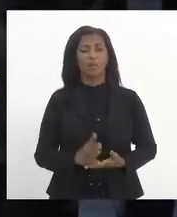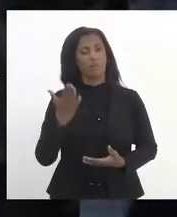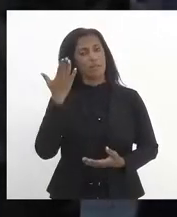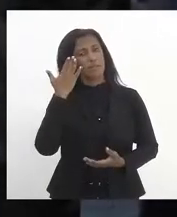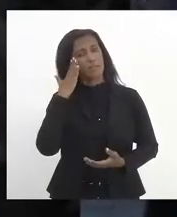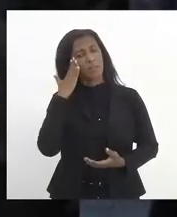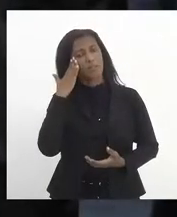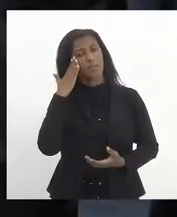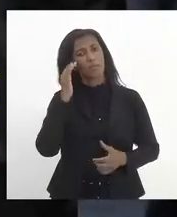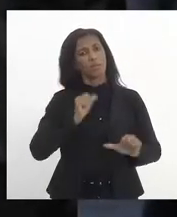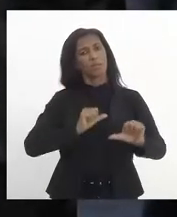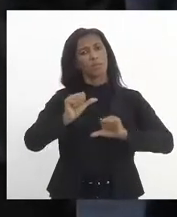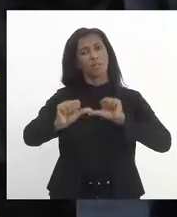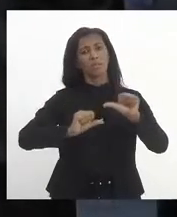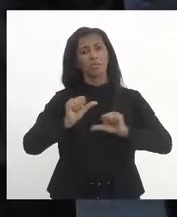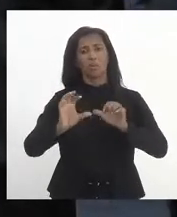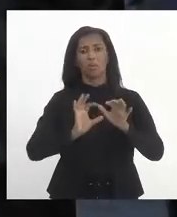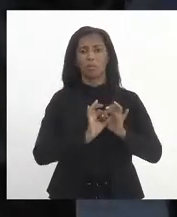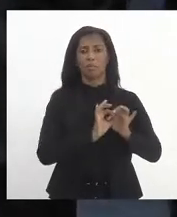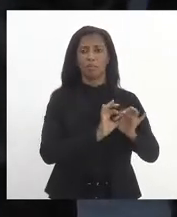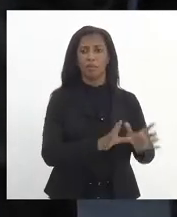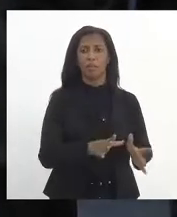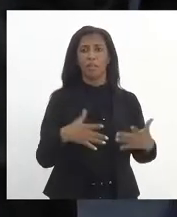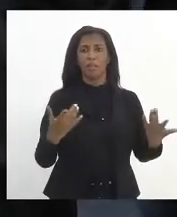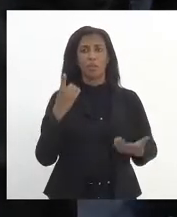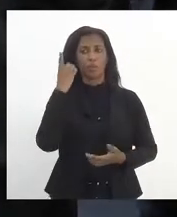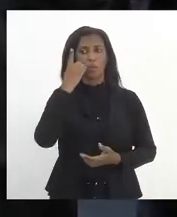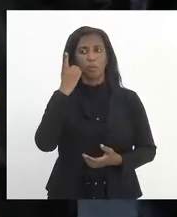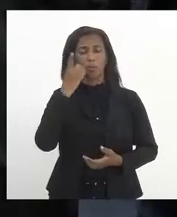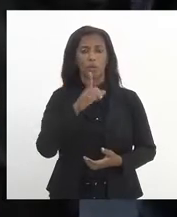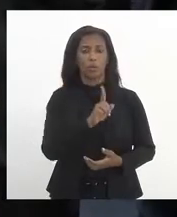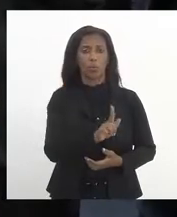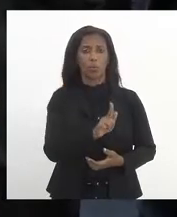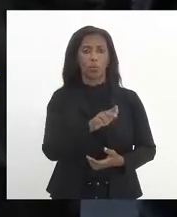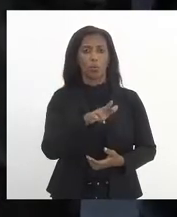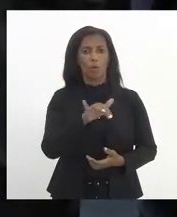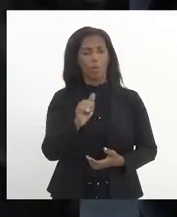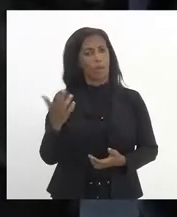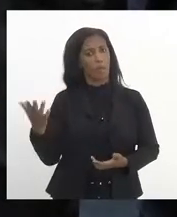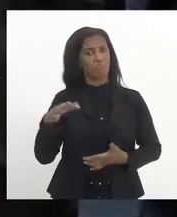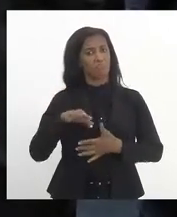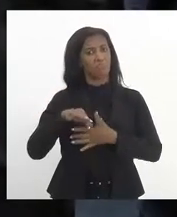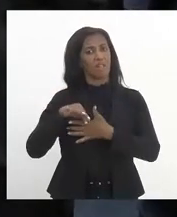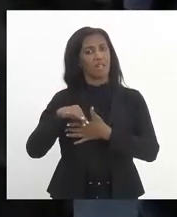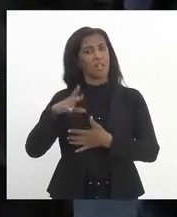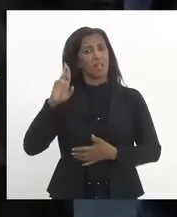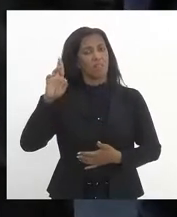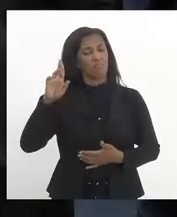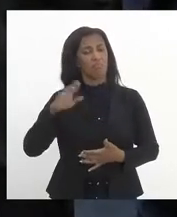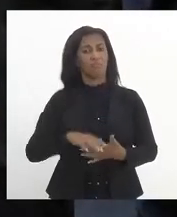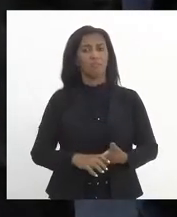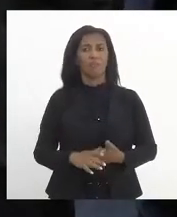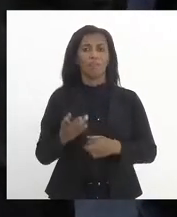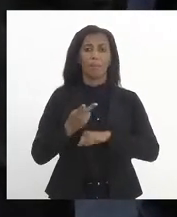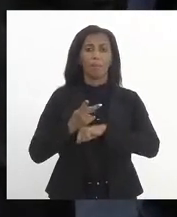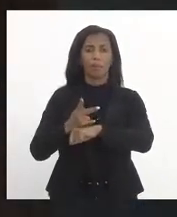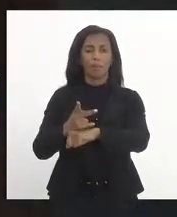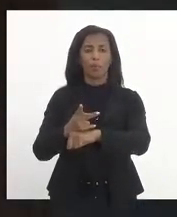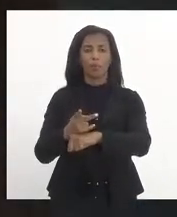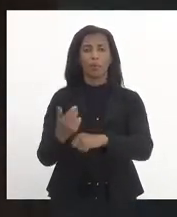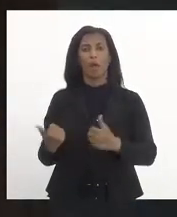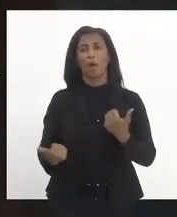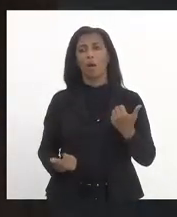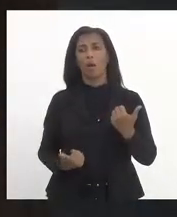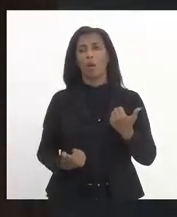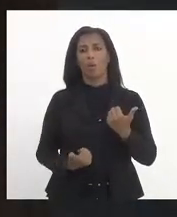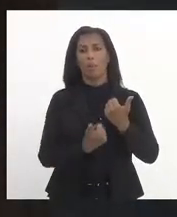entendimento, torna autorizativo, e é o deputado Márcio Gualberto, com a sua liderança, vai buscar aí, com apoio da Comissão de